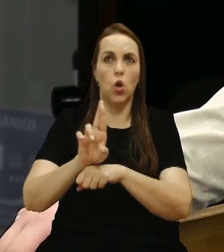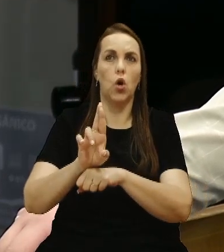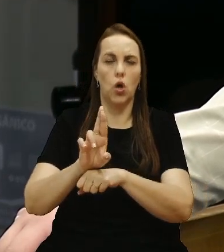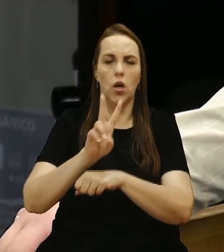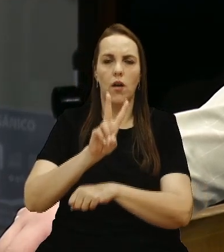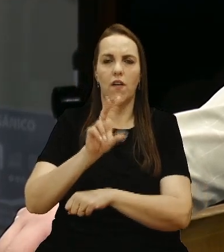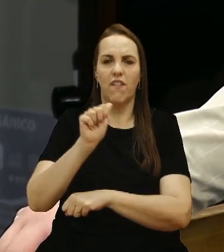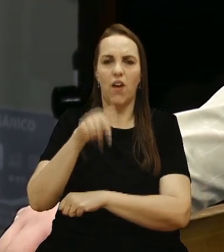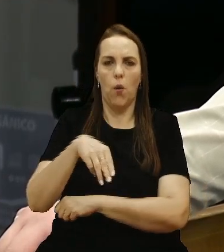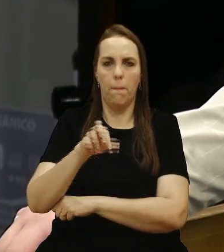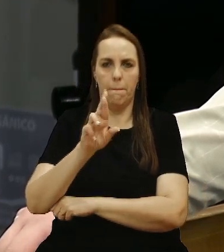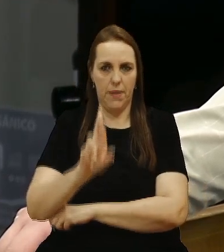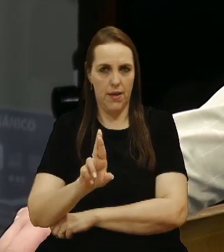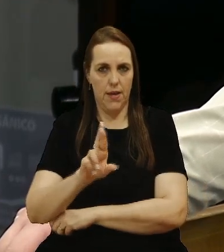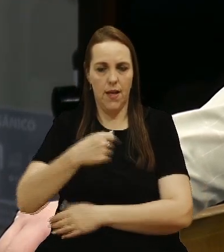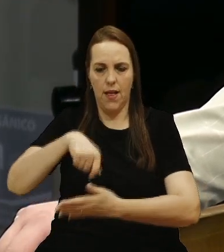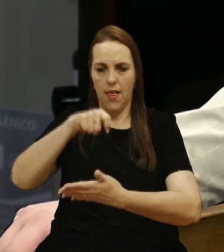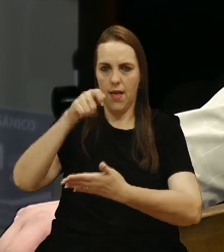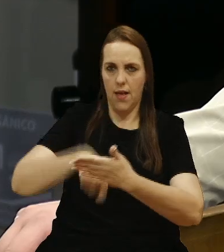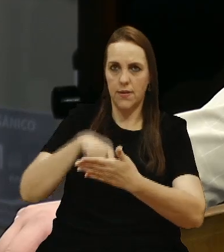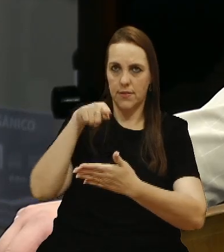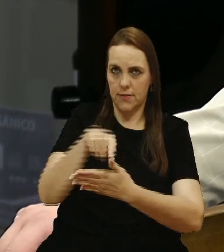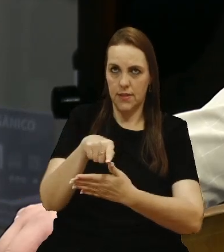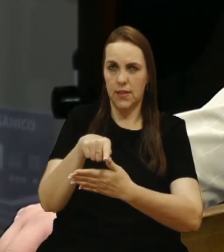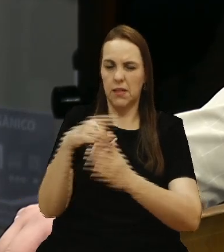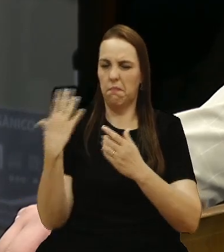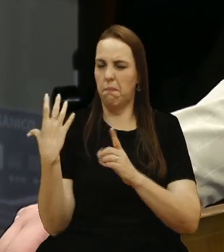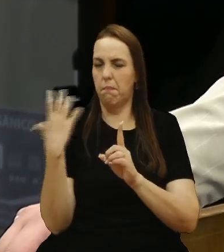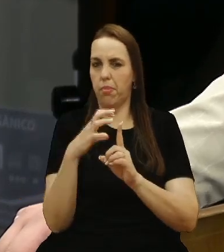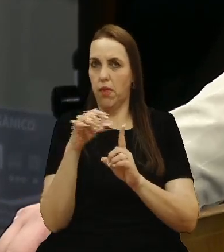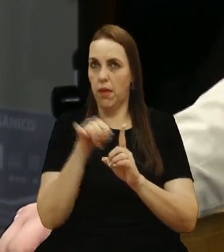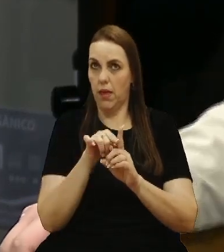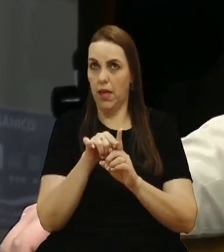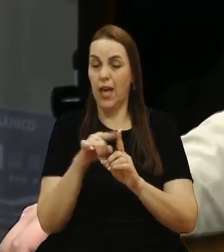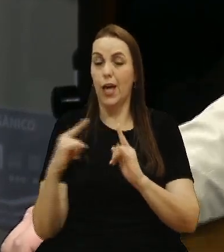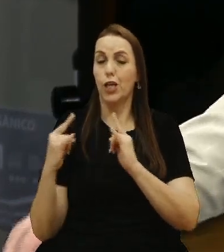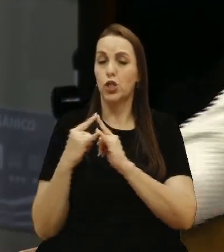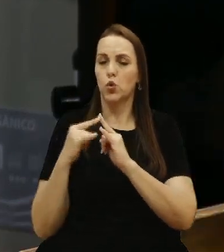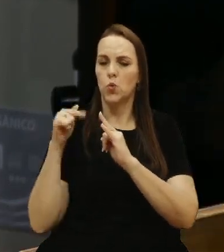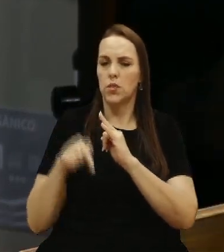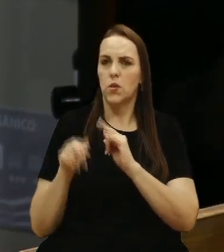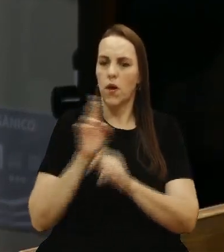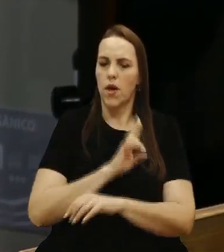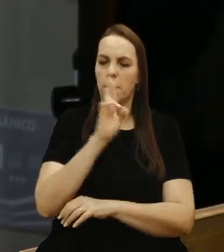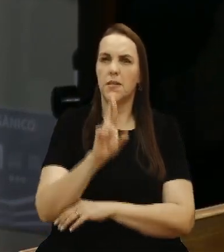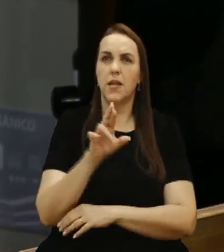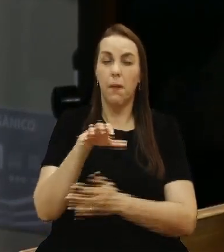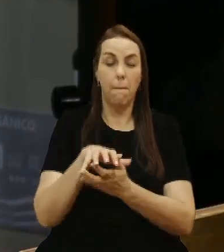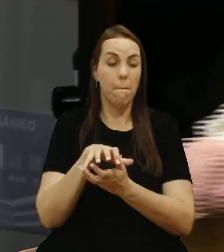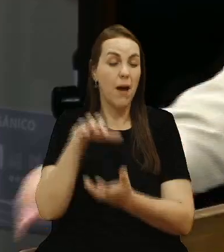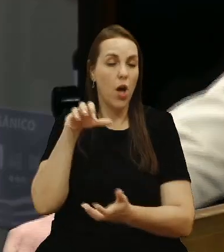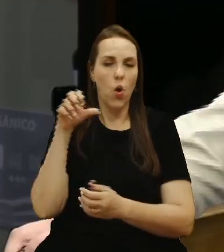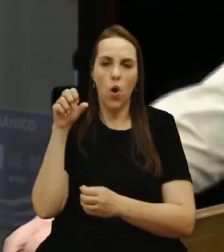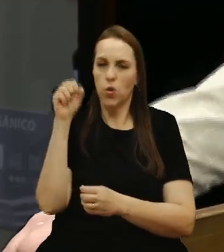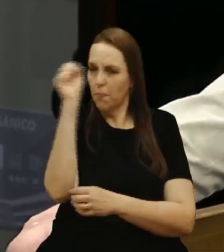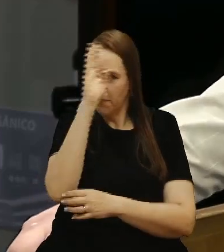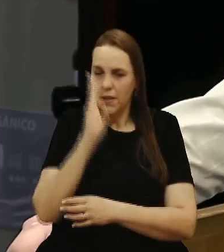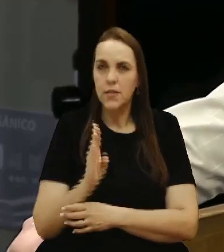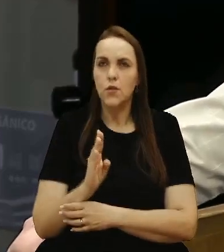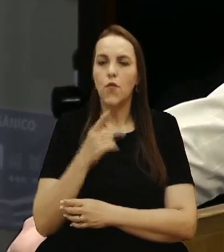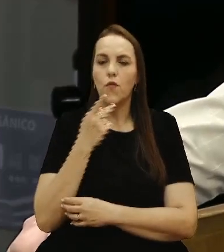Valmir Nascimento, de que assina essa nota de repúdio desse instituto que representa o maior instituto do nosso país que fala sobre